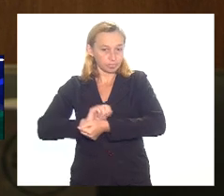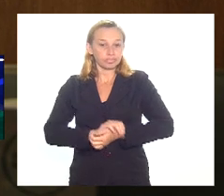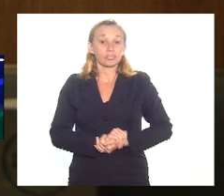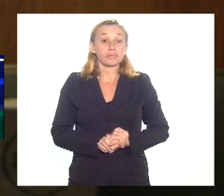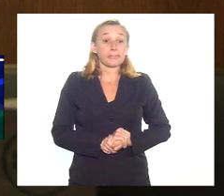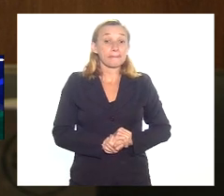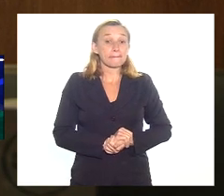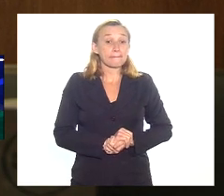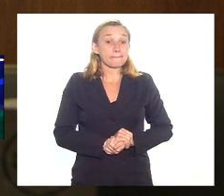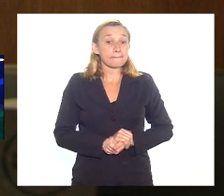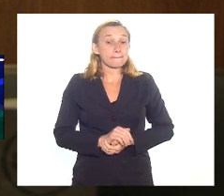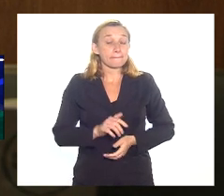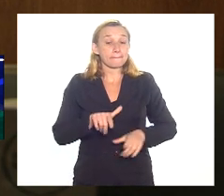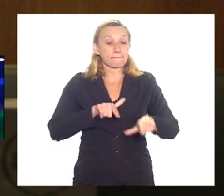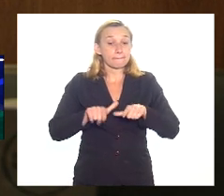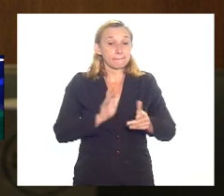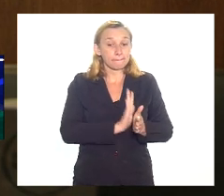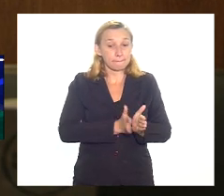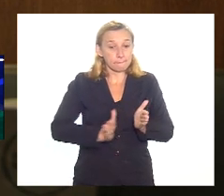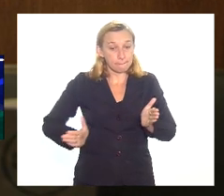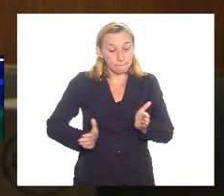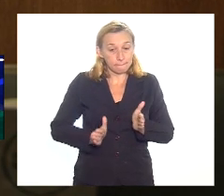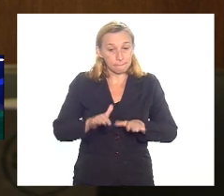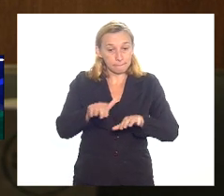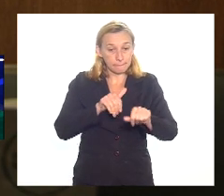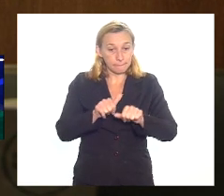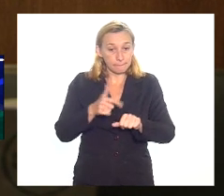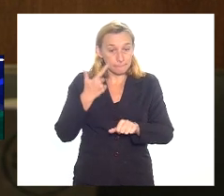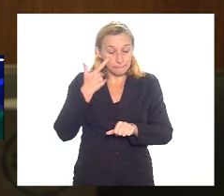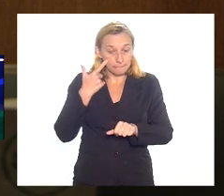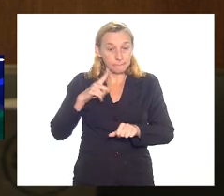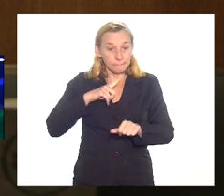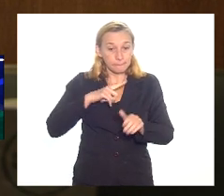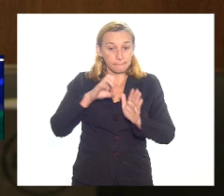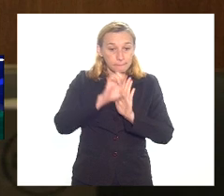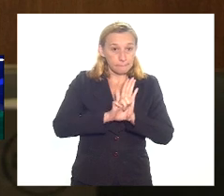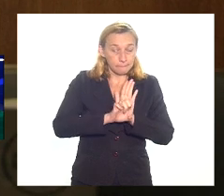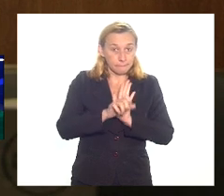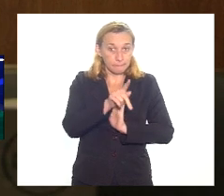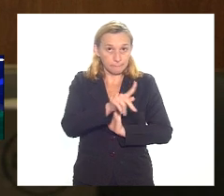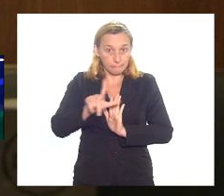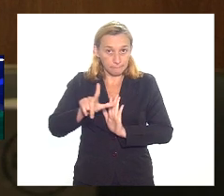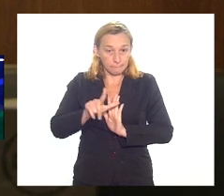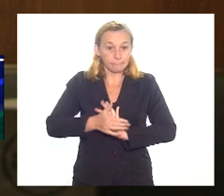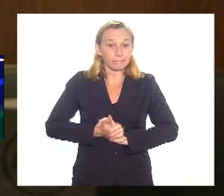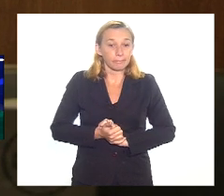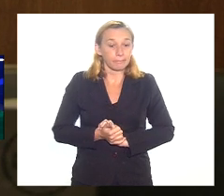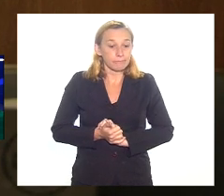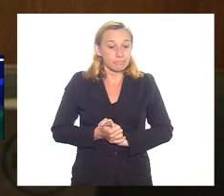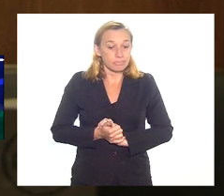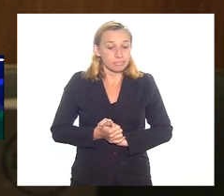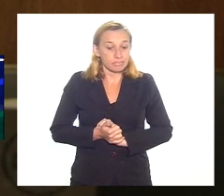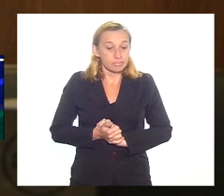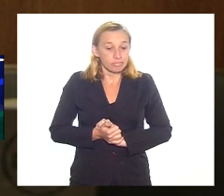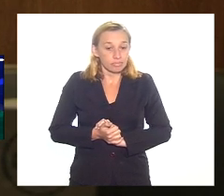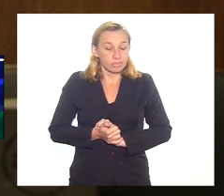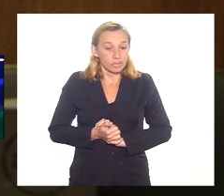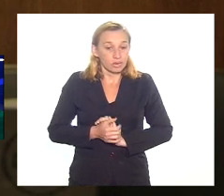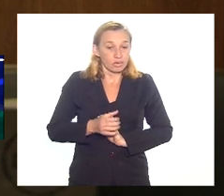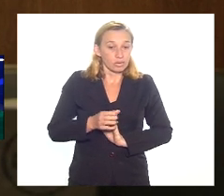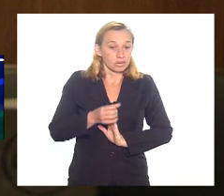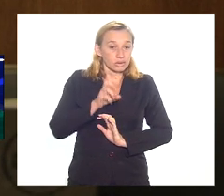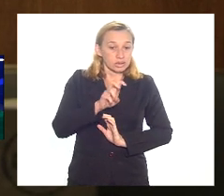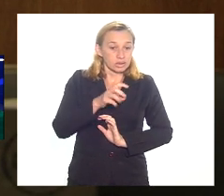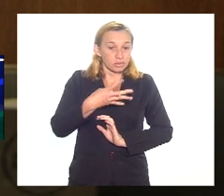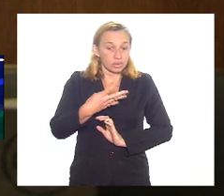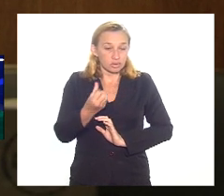estou chamando aqui os trabalhos à ordem e consultando se há alguma emenda no PL. Qual o número dele? 546, no projeto de